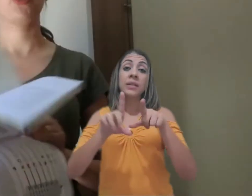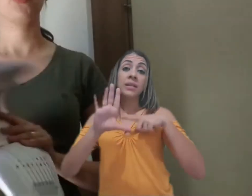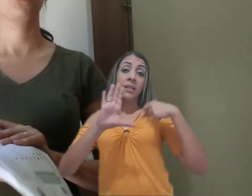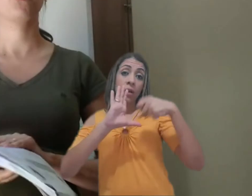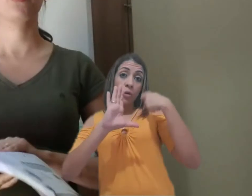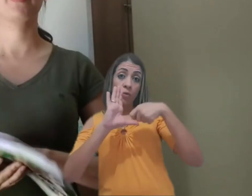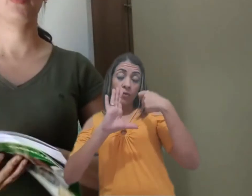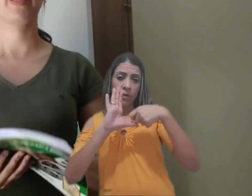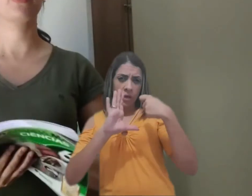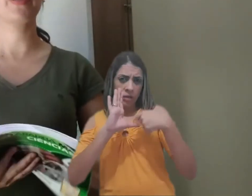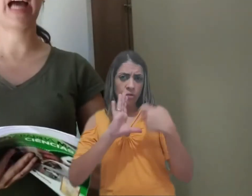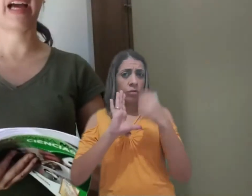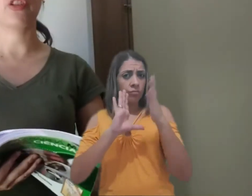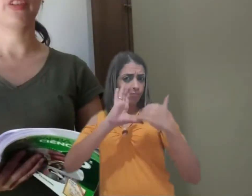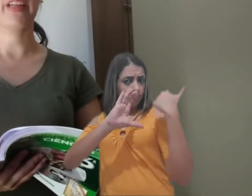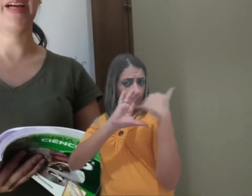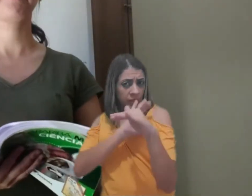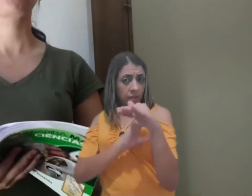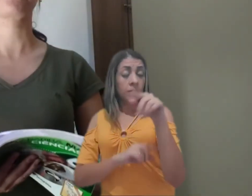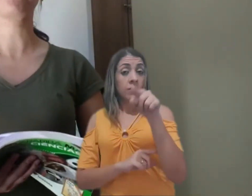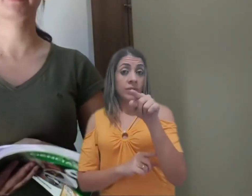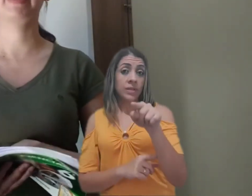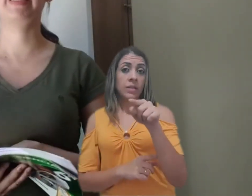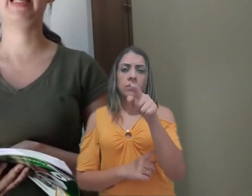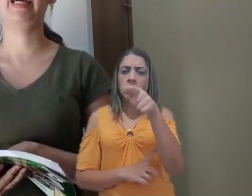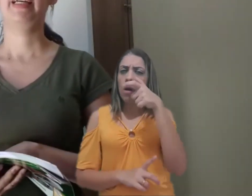vídeo que eu deixei de sugestão na atividade, tá?